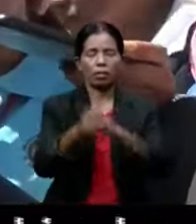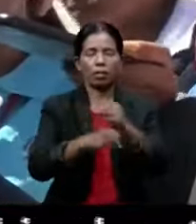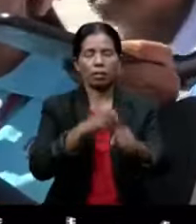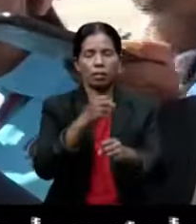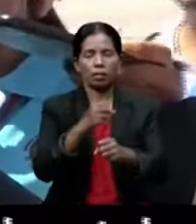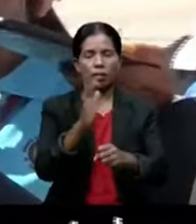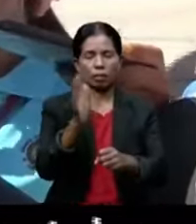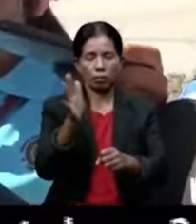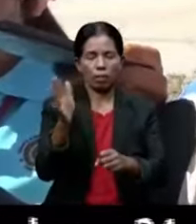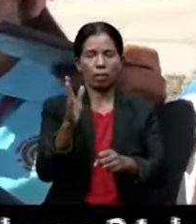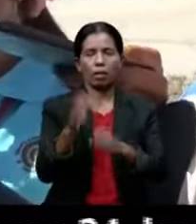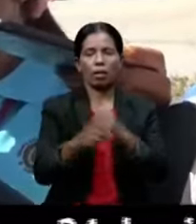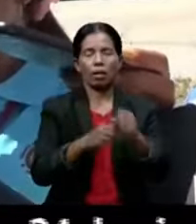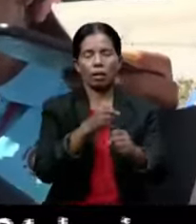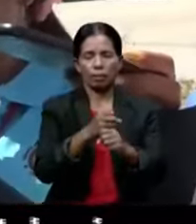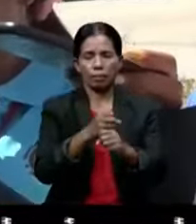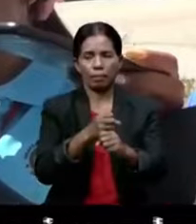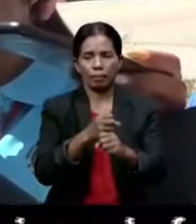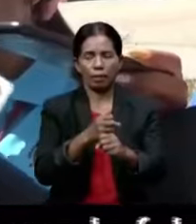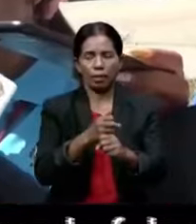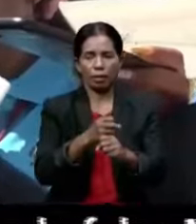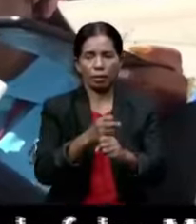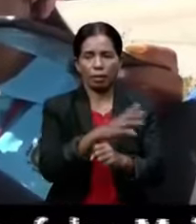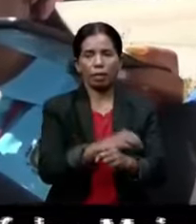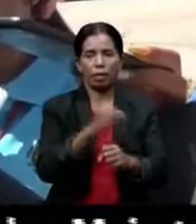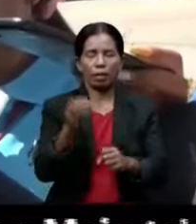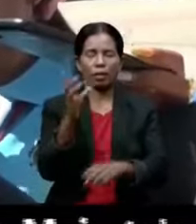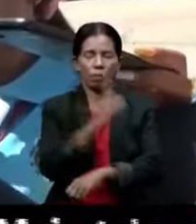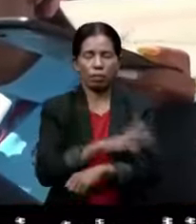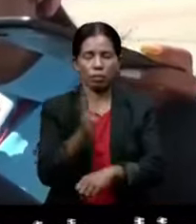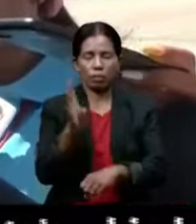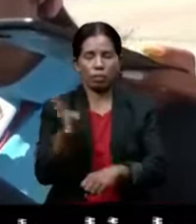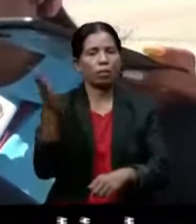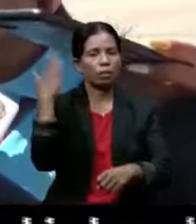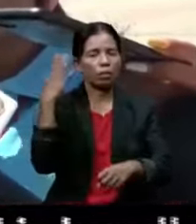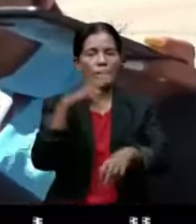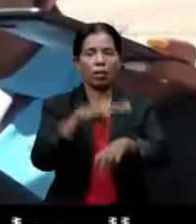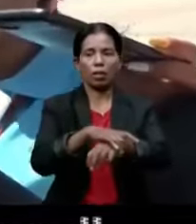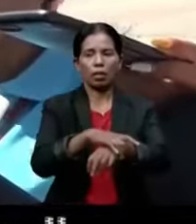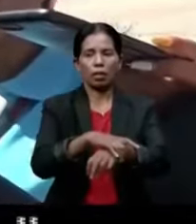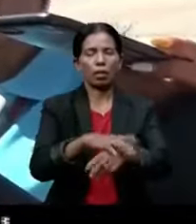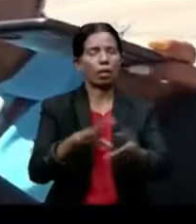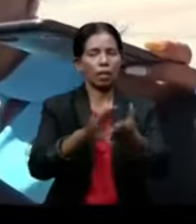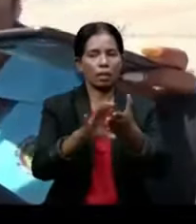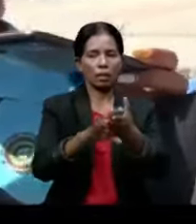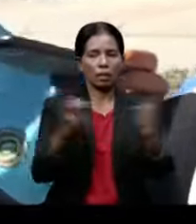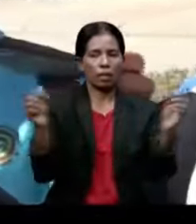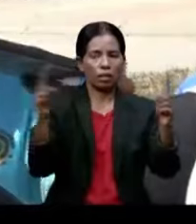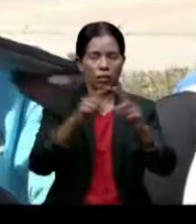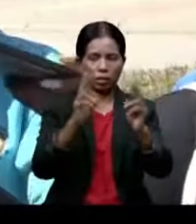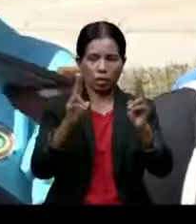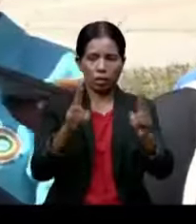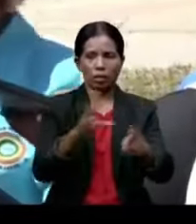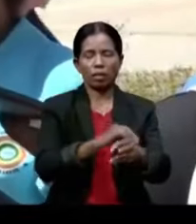dihan, total 80 dias, depois mag dihan dinia detenção de hurben irane ne, pedido nene la to la lais,